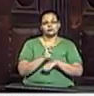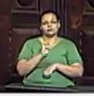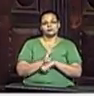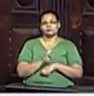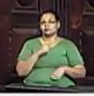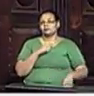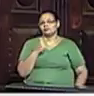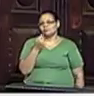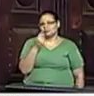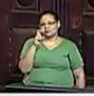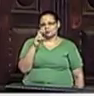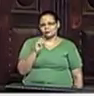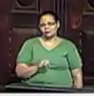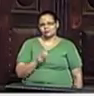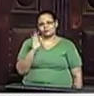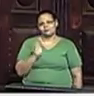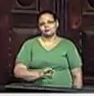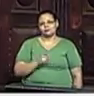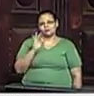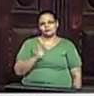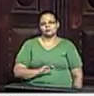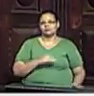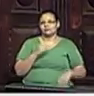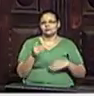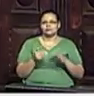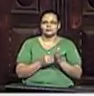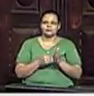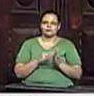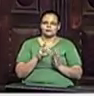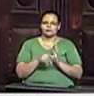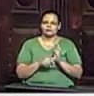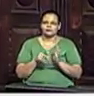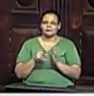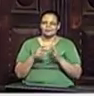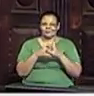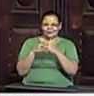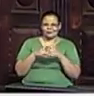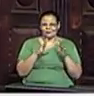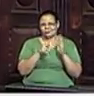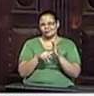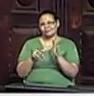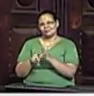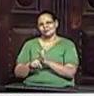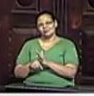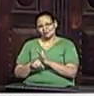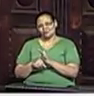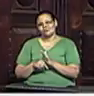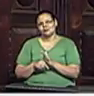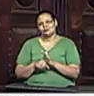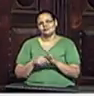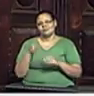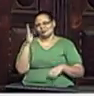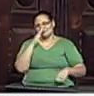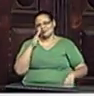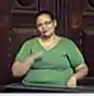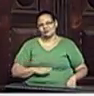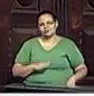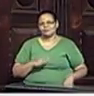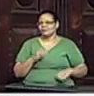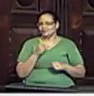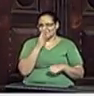quase 50% de todo o roubo de carga, deputado Gilberto Palmares, do Brasil.